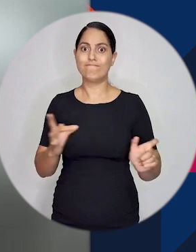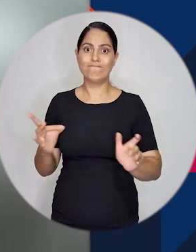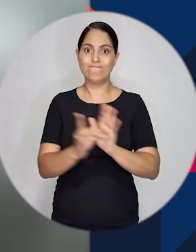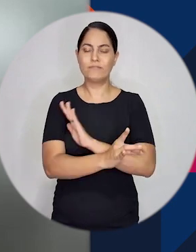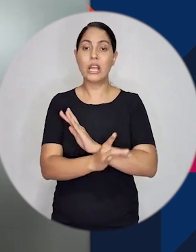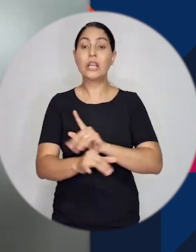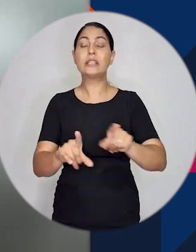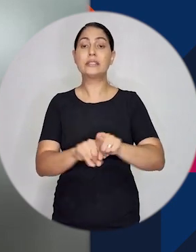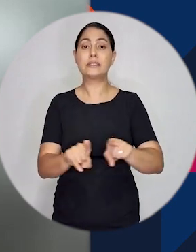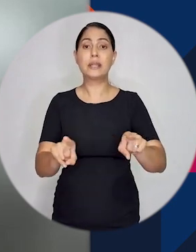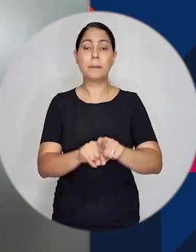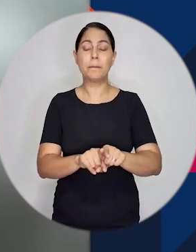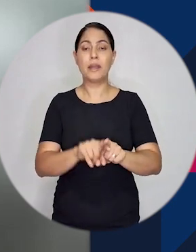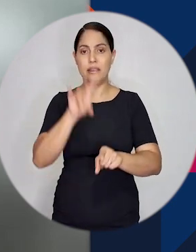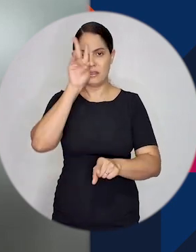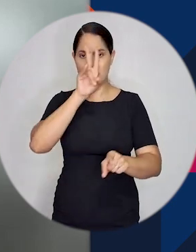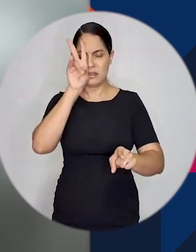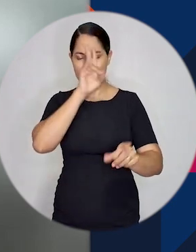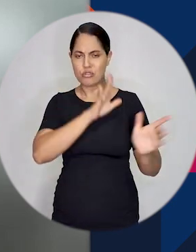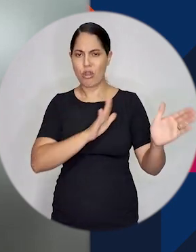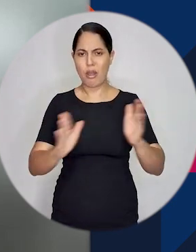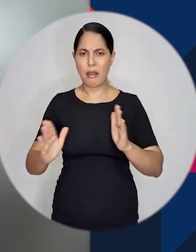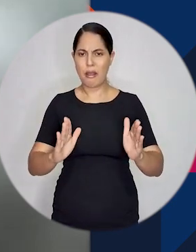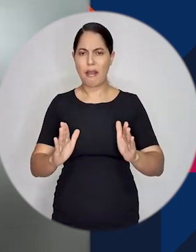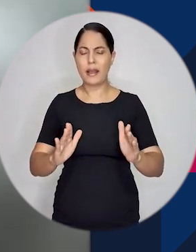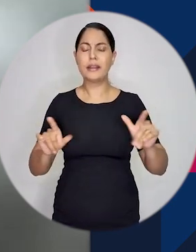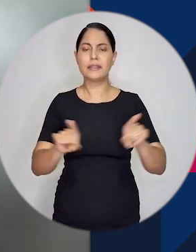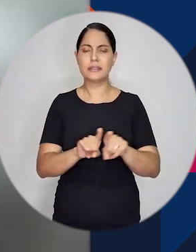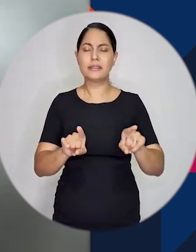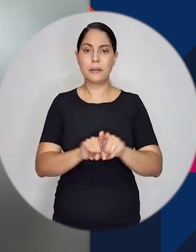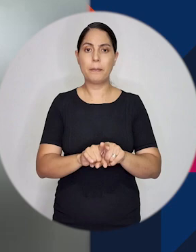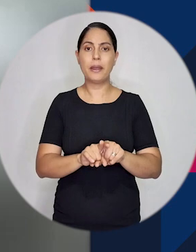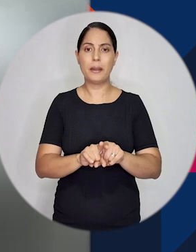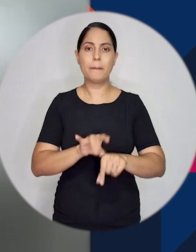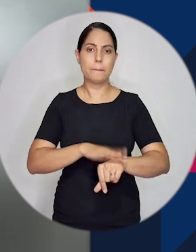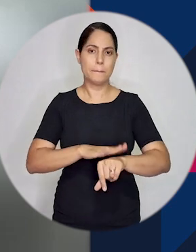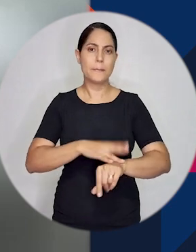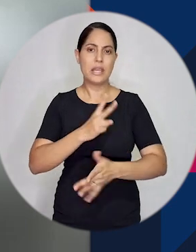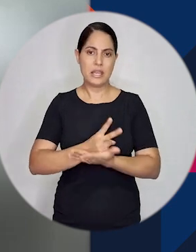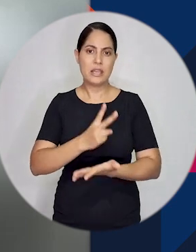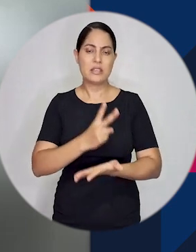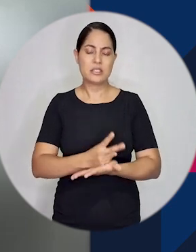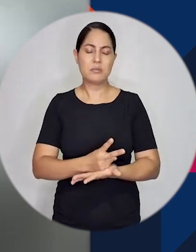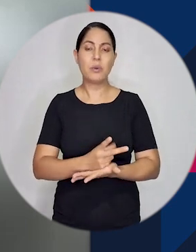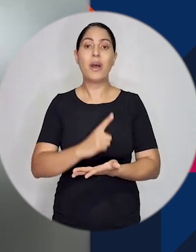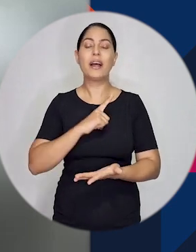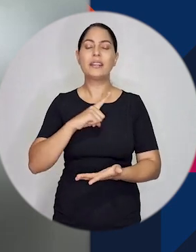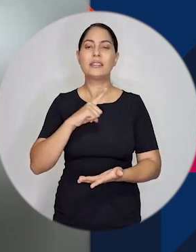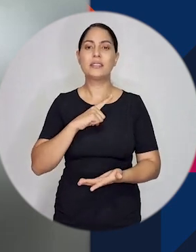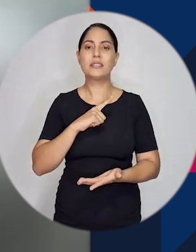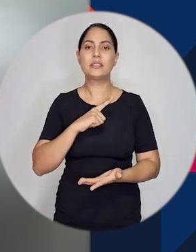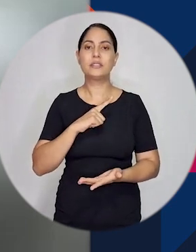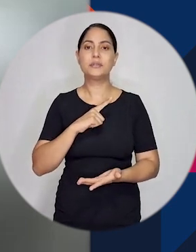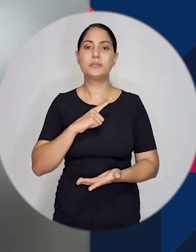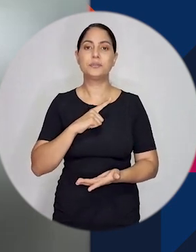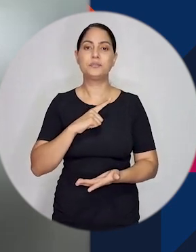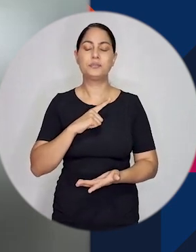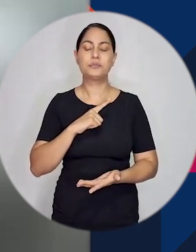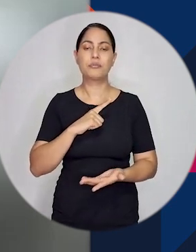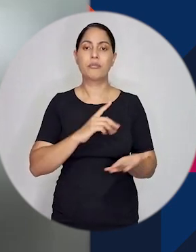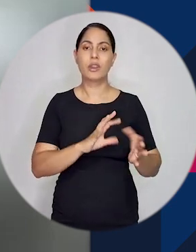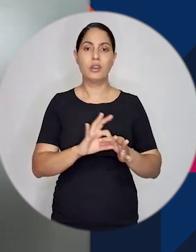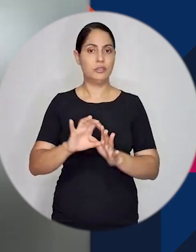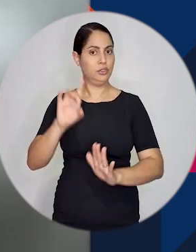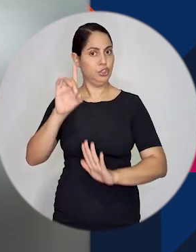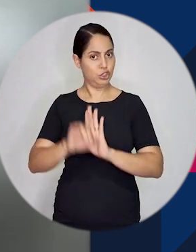na mesma data, historicamente, além de realizado um desagravo em relação a violações